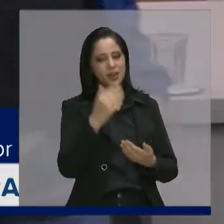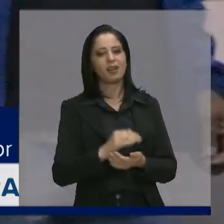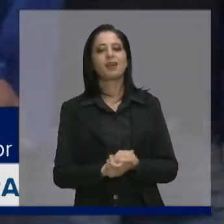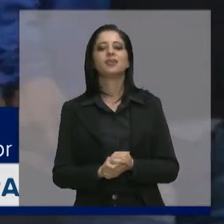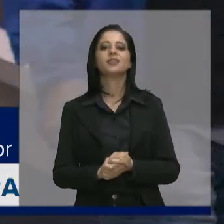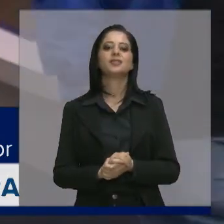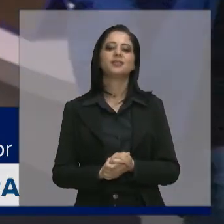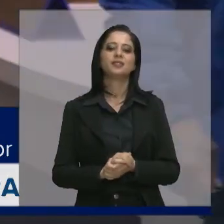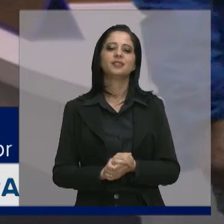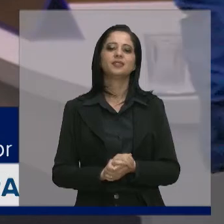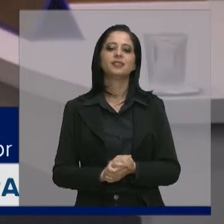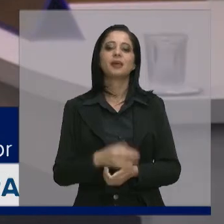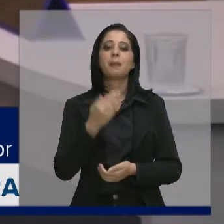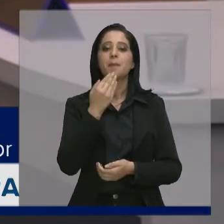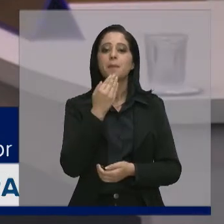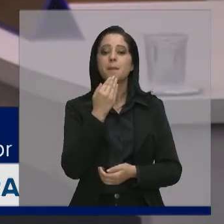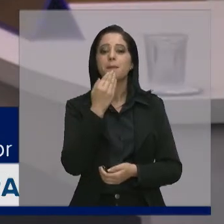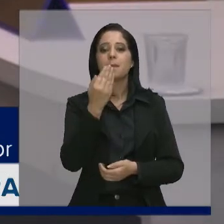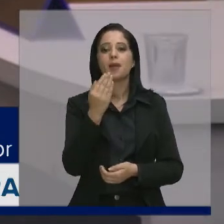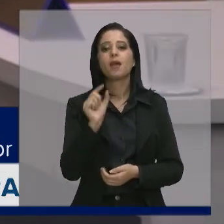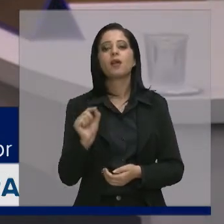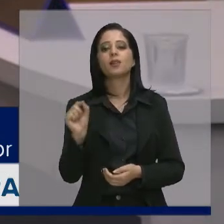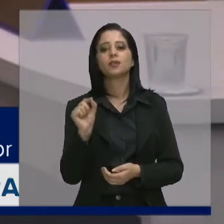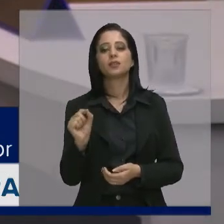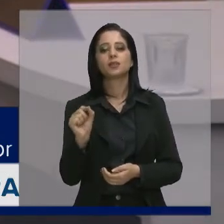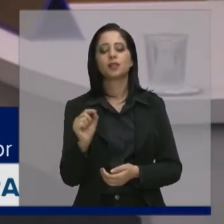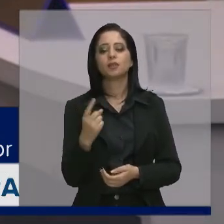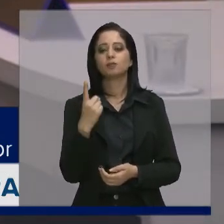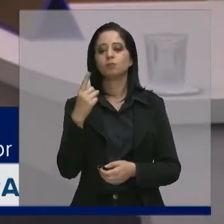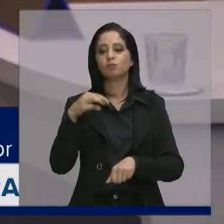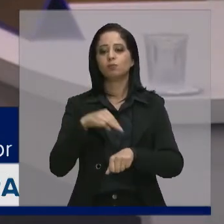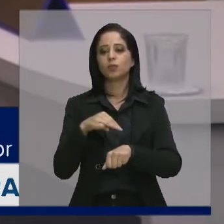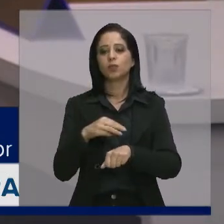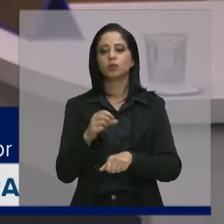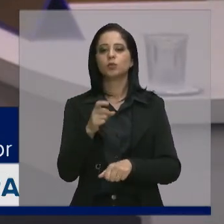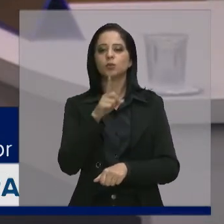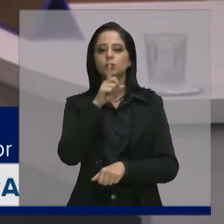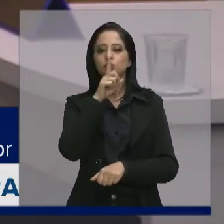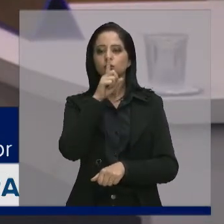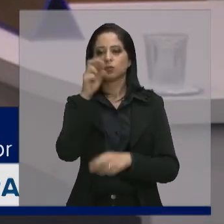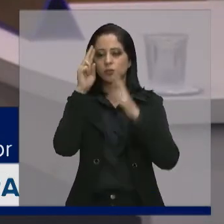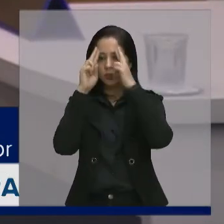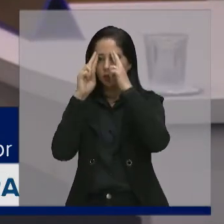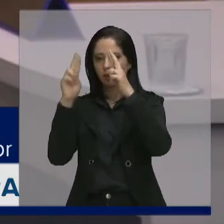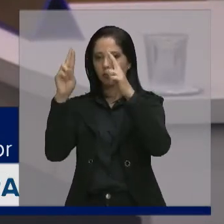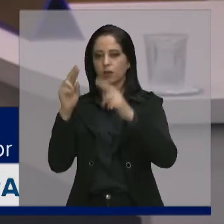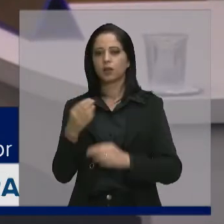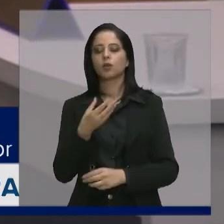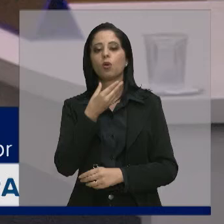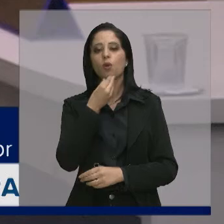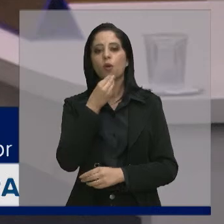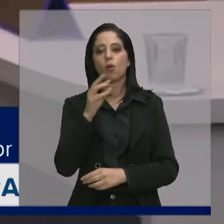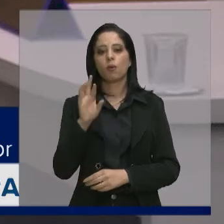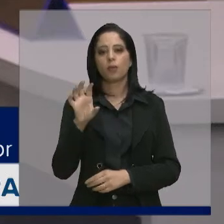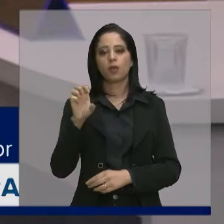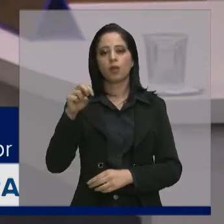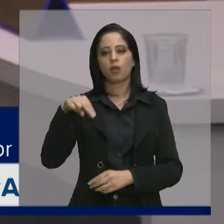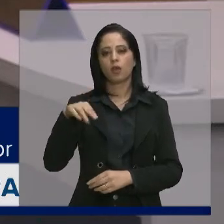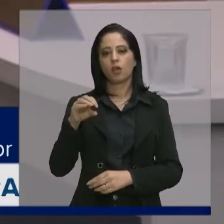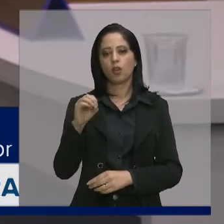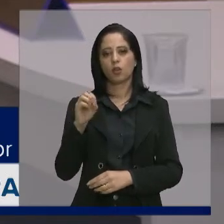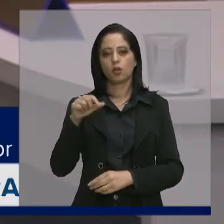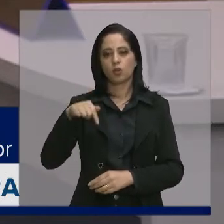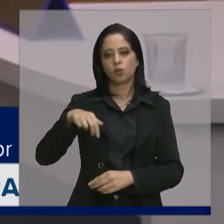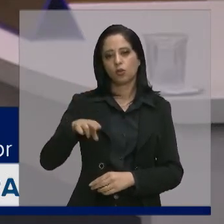dele. E queria pedir um minuto de silêncio para o senhor Enoque Porto, um morador de Eugênio de Mello,